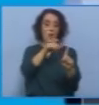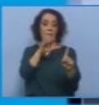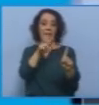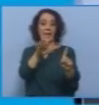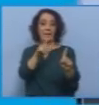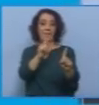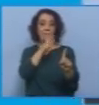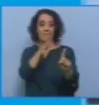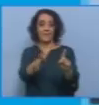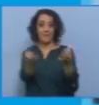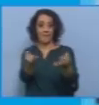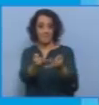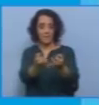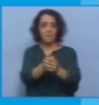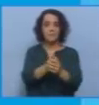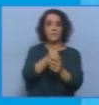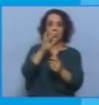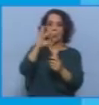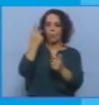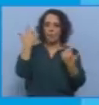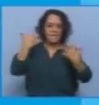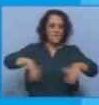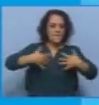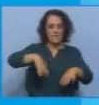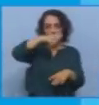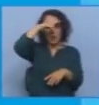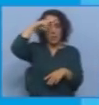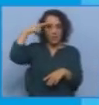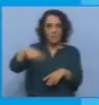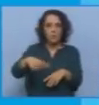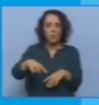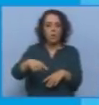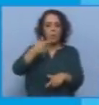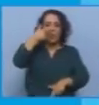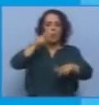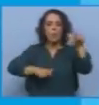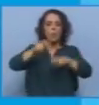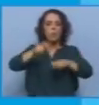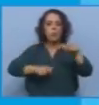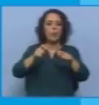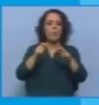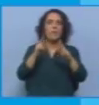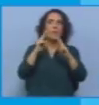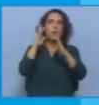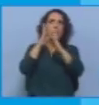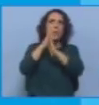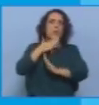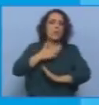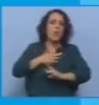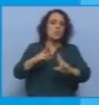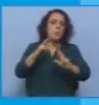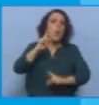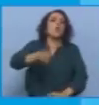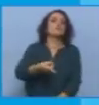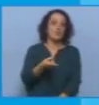Em situação de dificuldade, o povo vai ter que perceber qual é a esperança que Deus lhe volta a dar. E por isso é